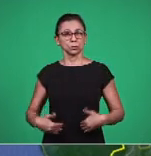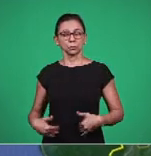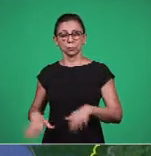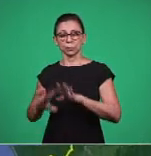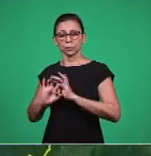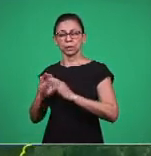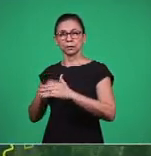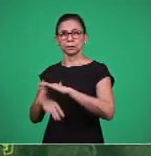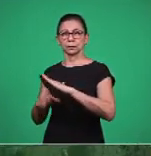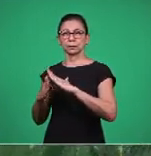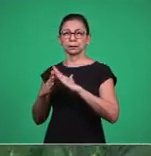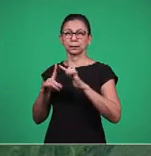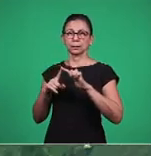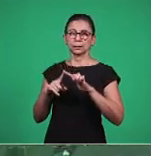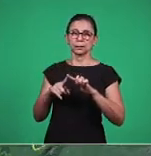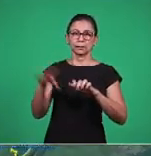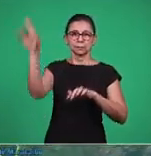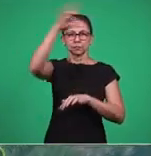mesmo Espírito.